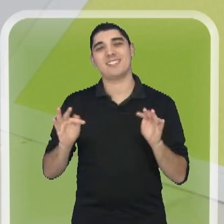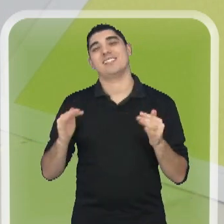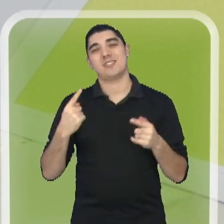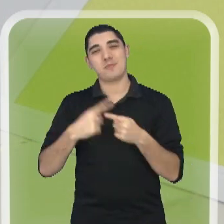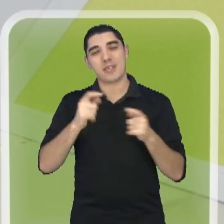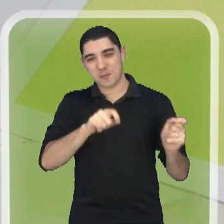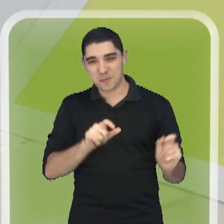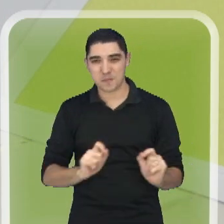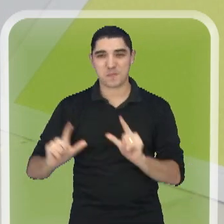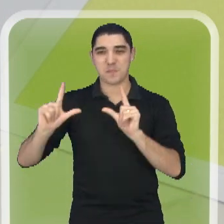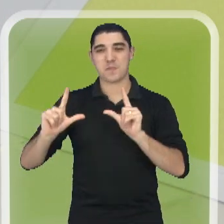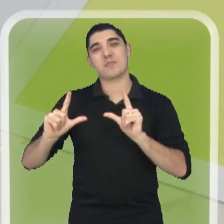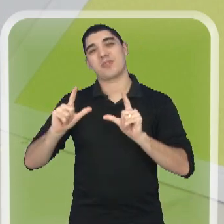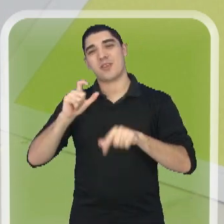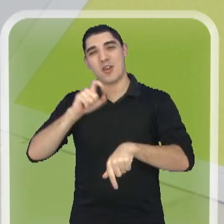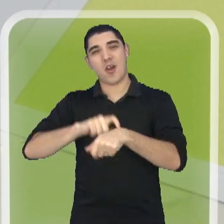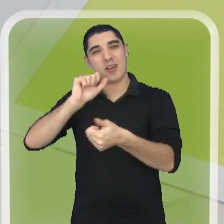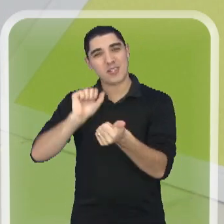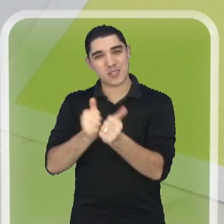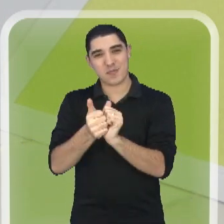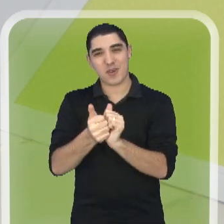Esporte para levar